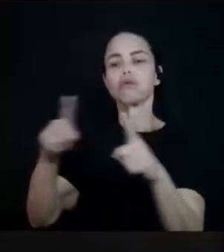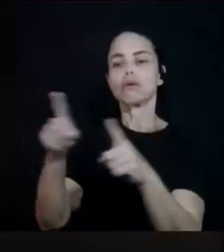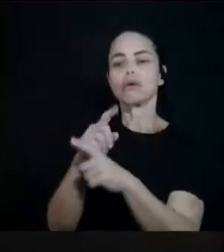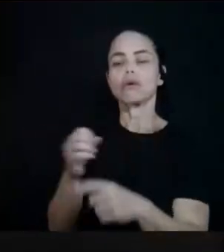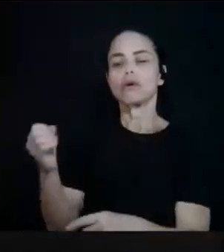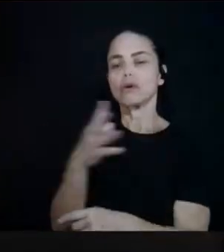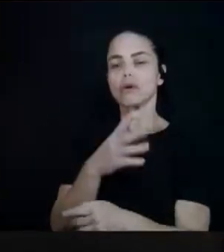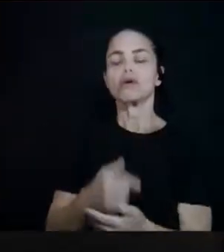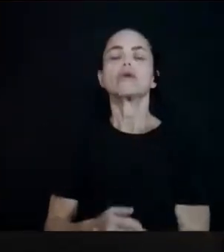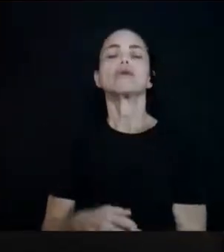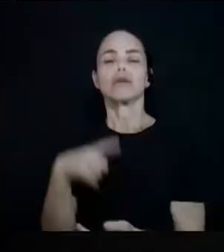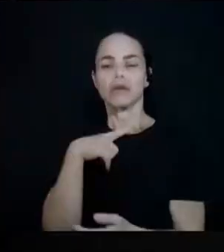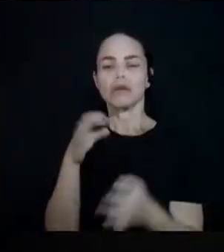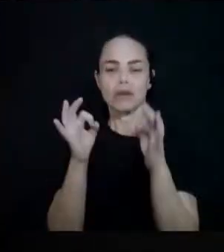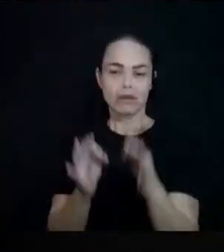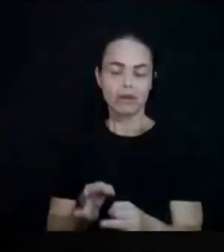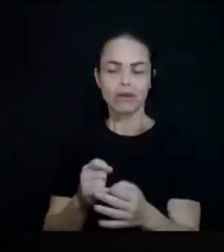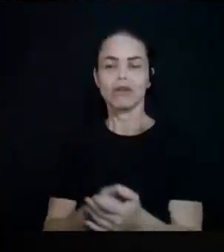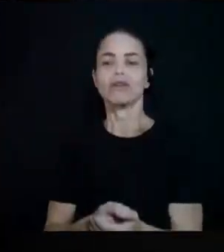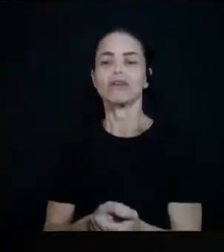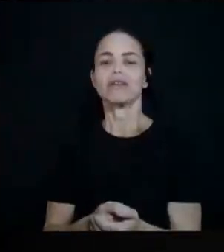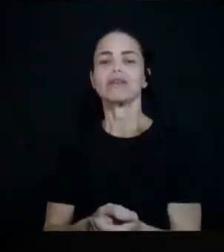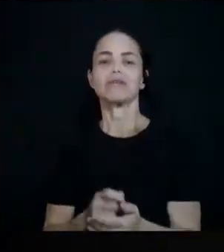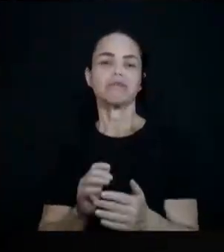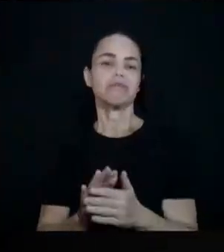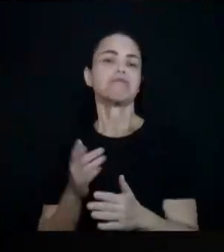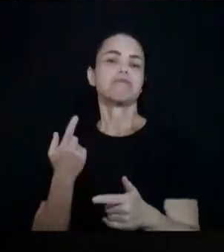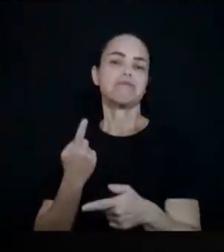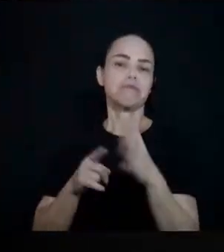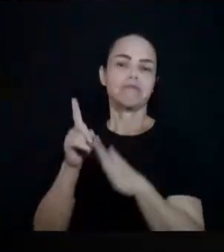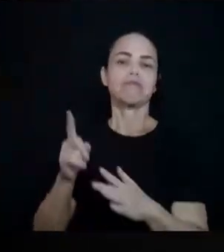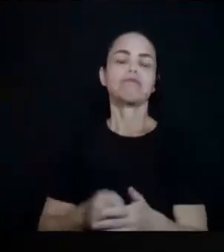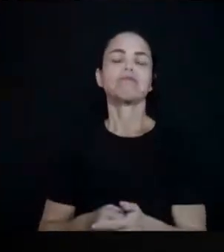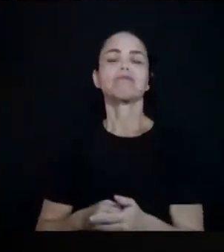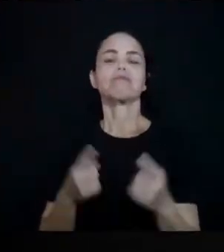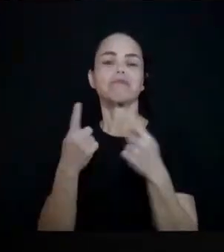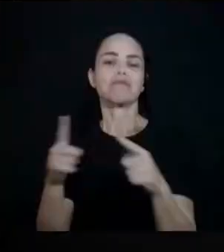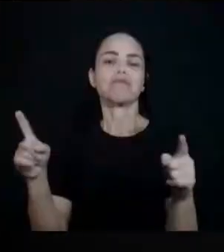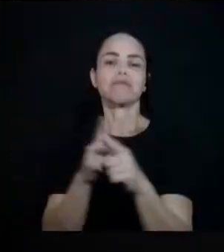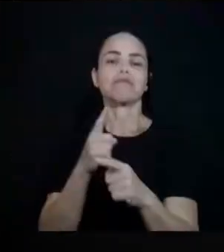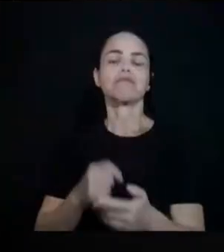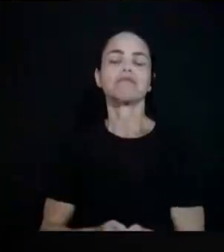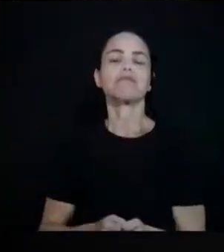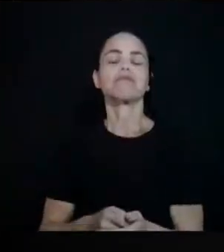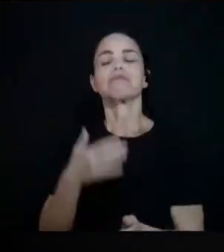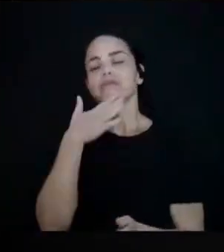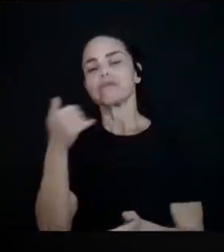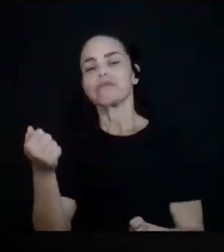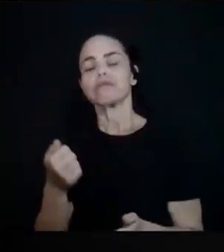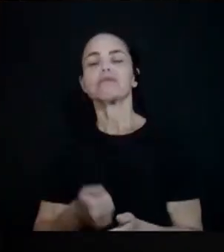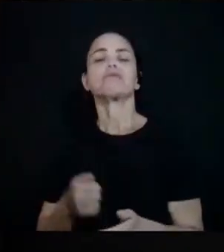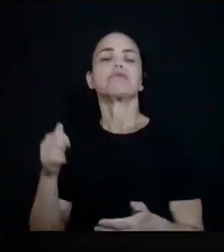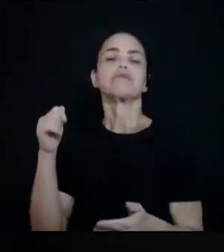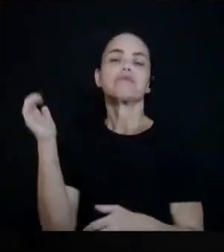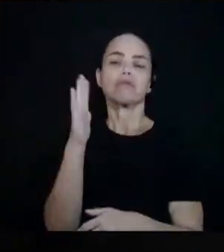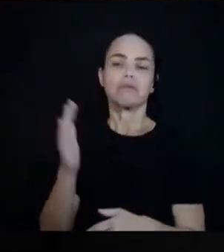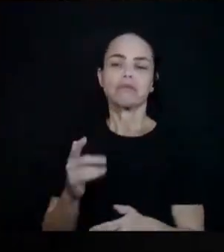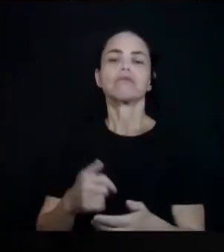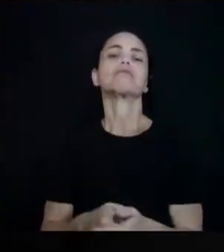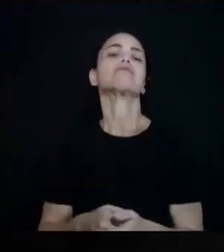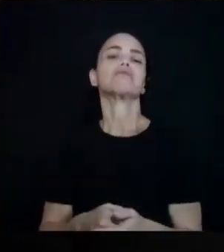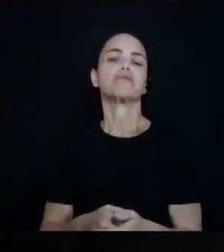e tenho certeza que de muito sucesso. Eu acho que a primeira orquestra é uma das melhores do Brasil, mas ela é